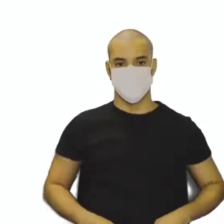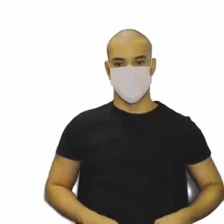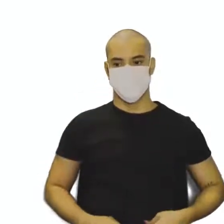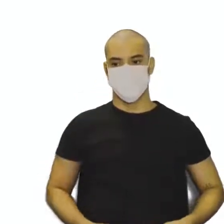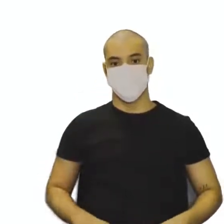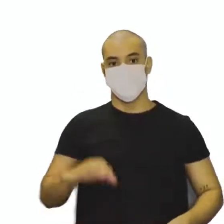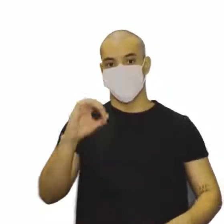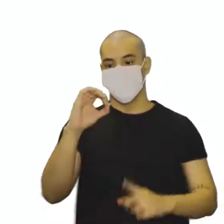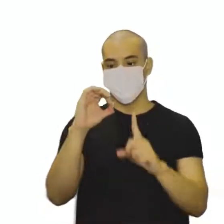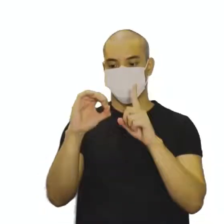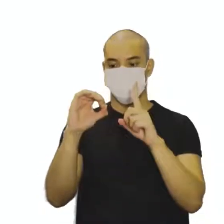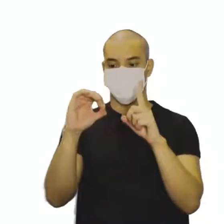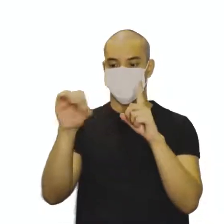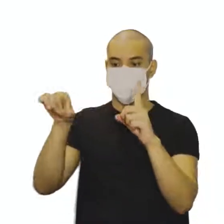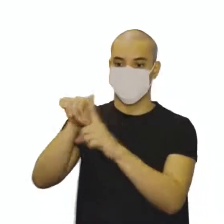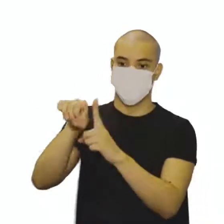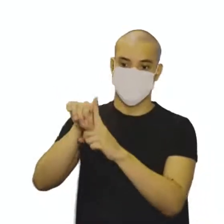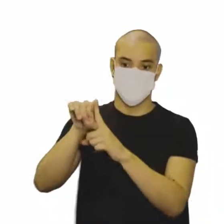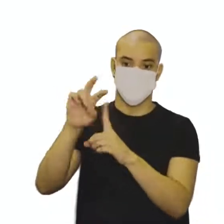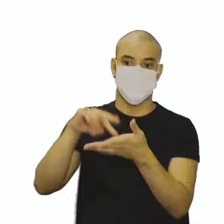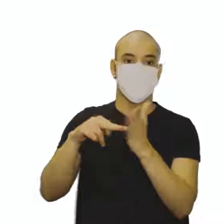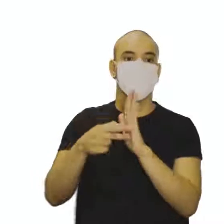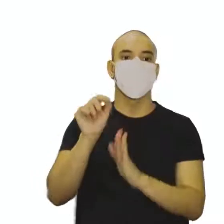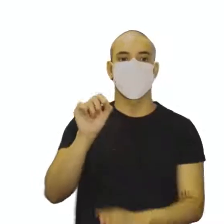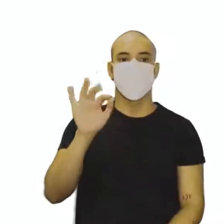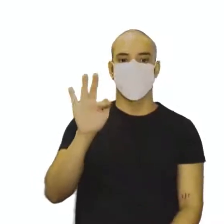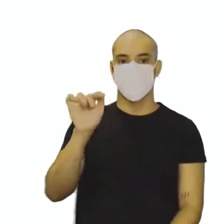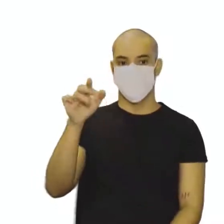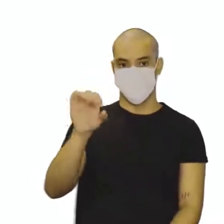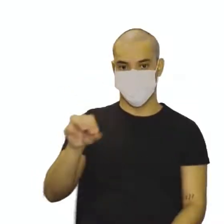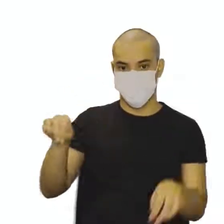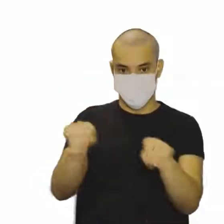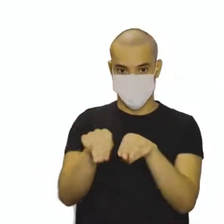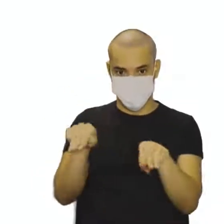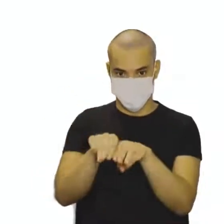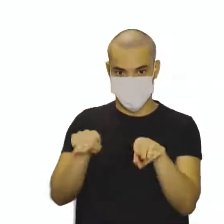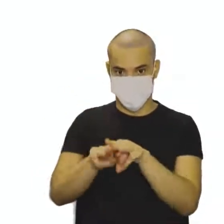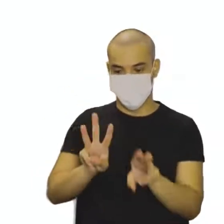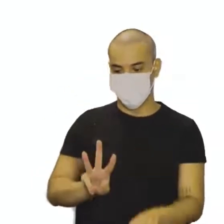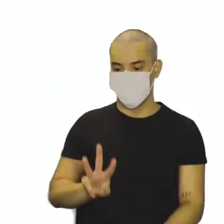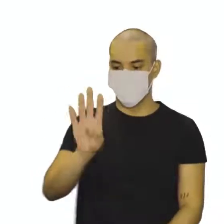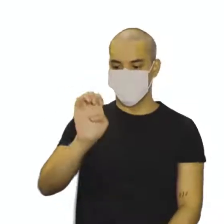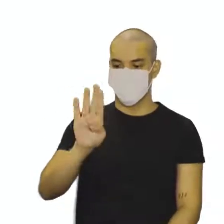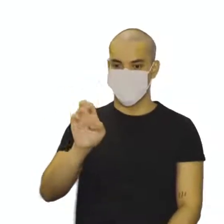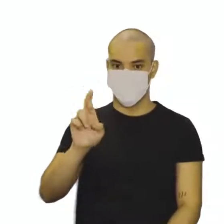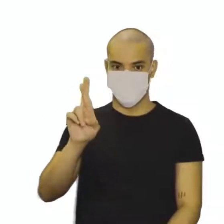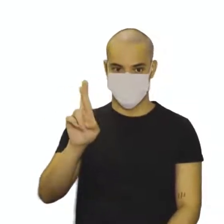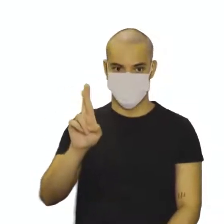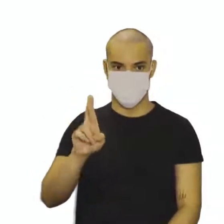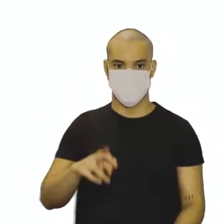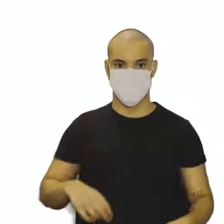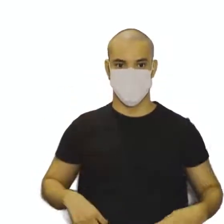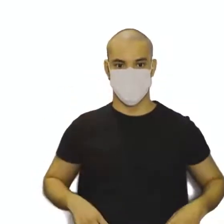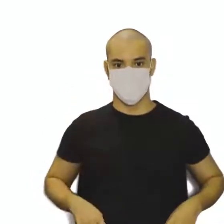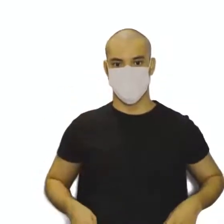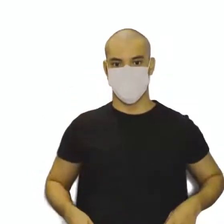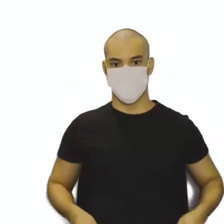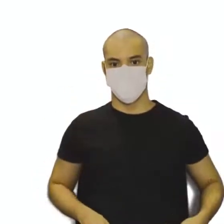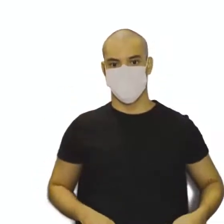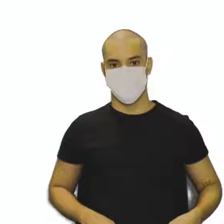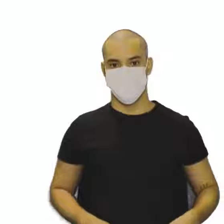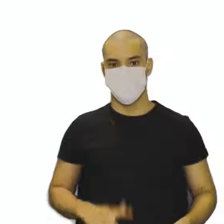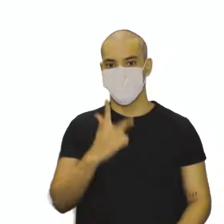fluxo magnético, tá? A unidade dele é o Weber. Parece um sapo, né? Weber,